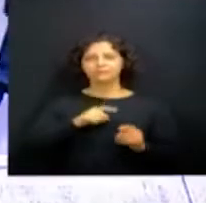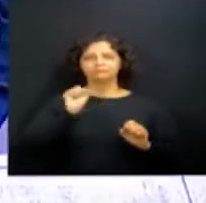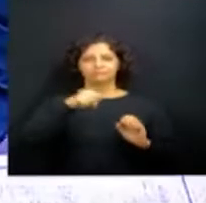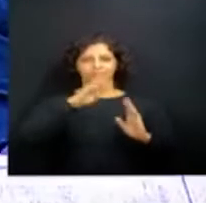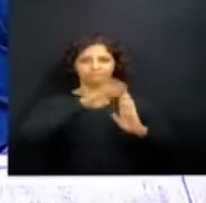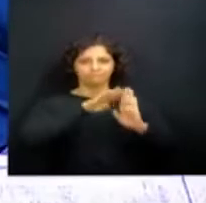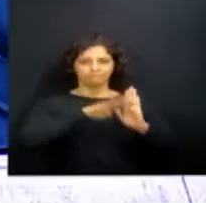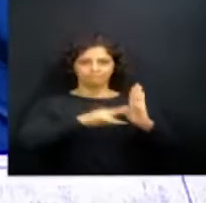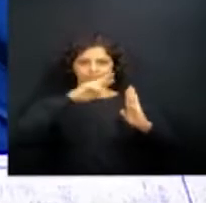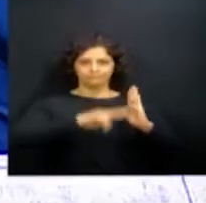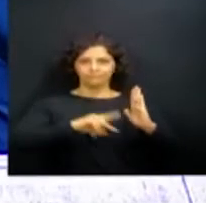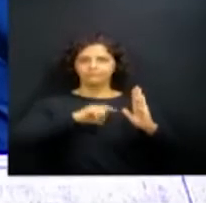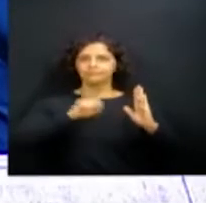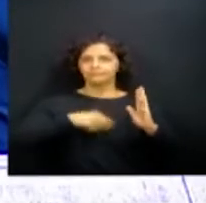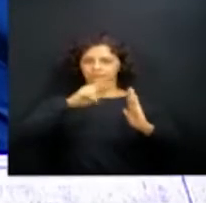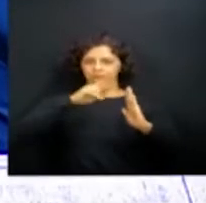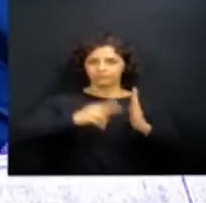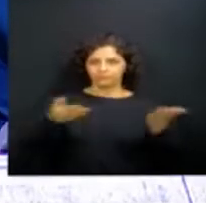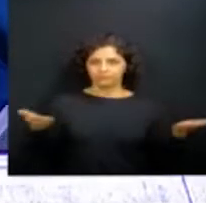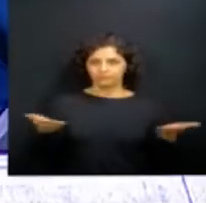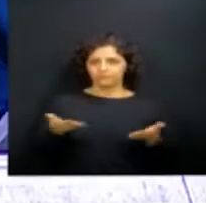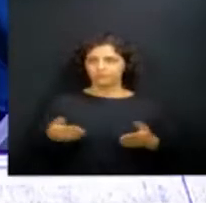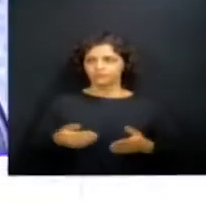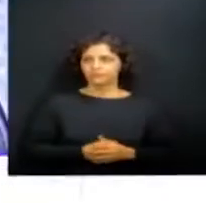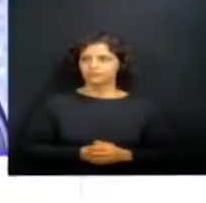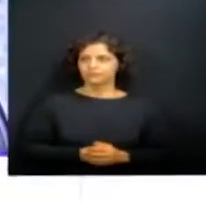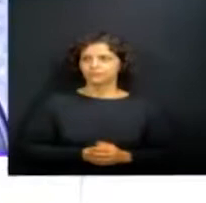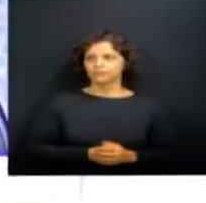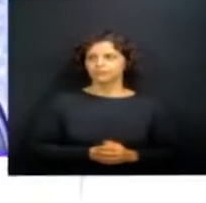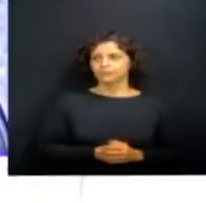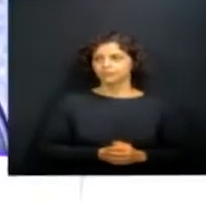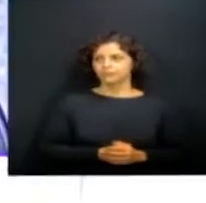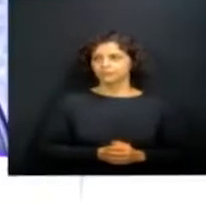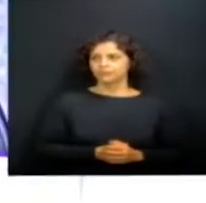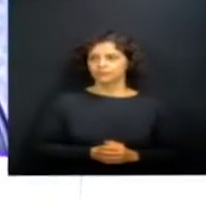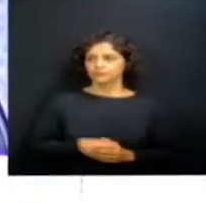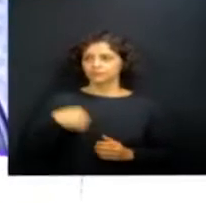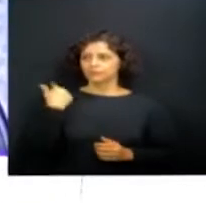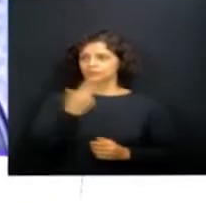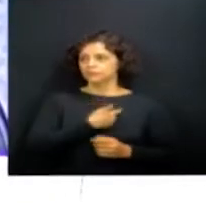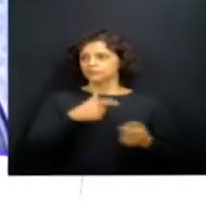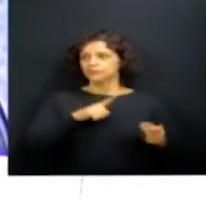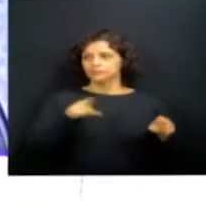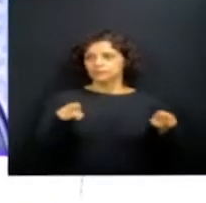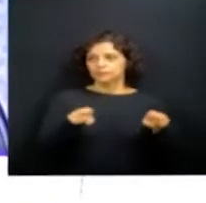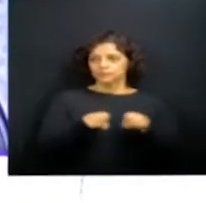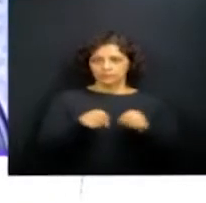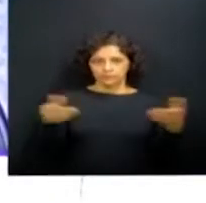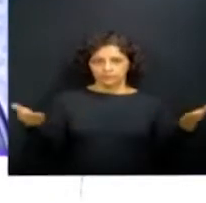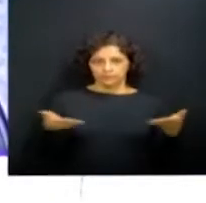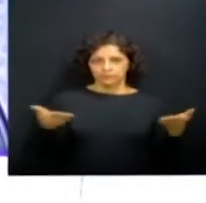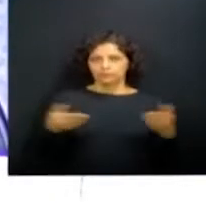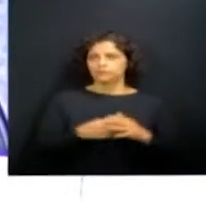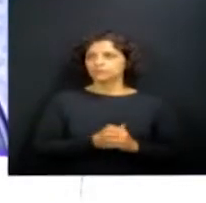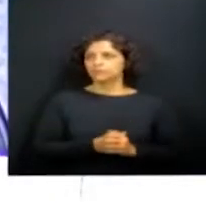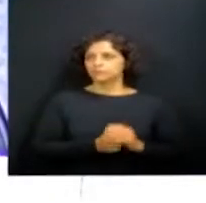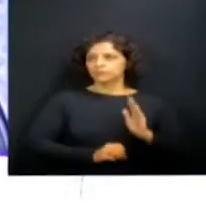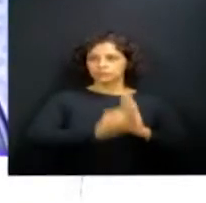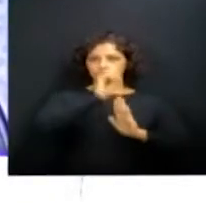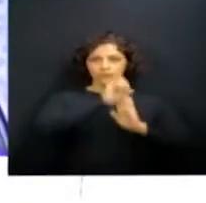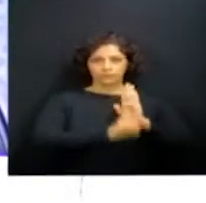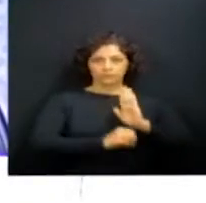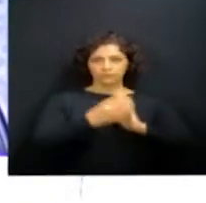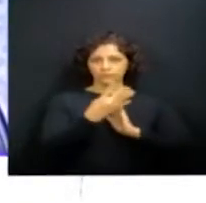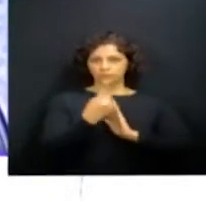a expediente a ser lido e vou fazê-lo, né? Nós recebemos o ofício